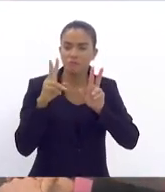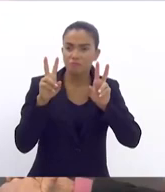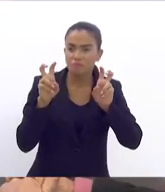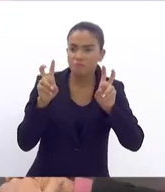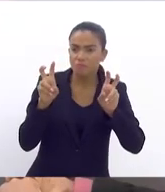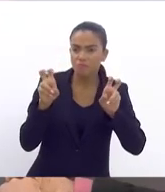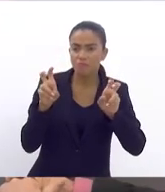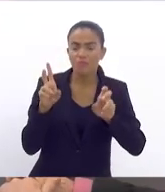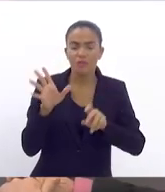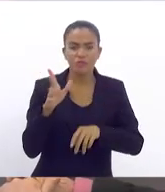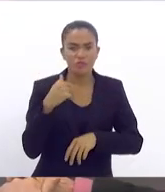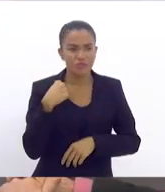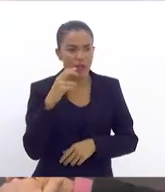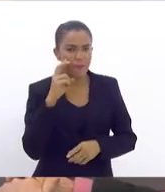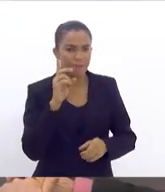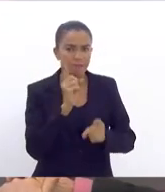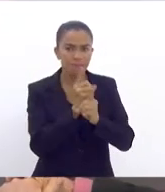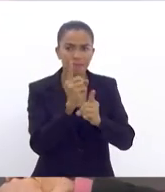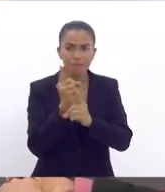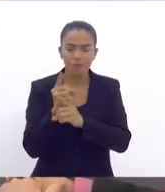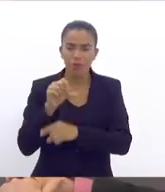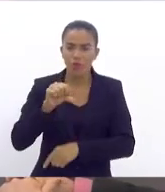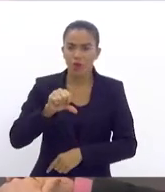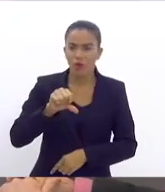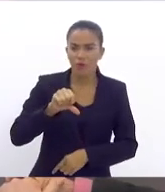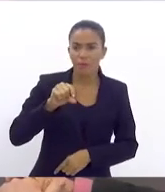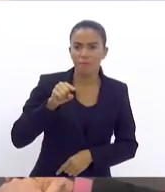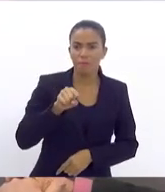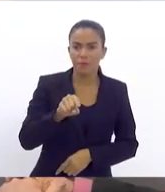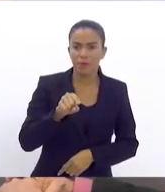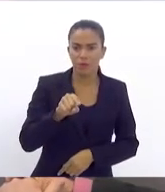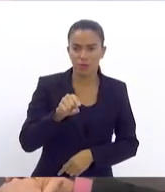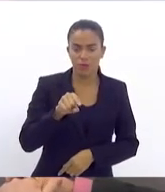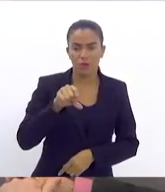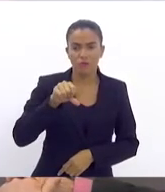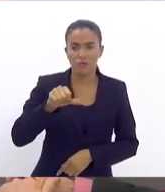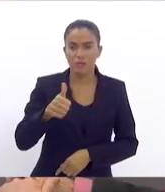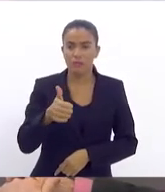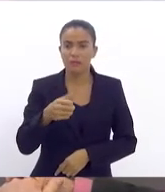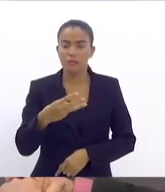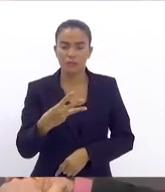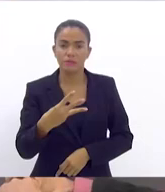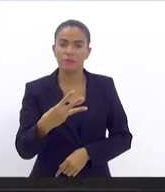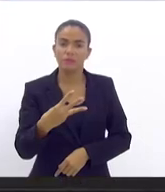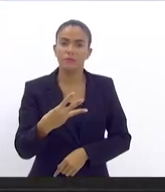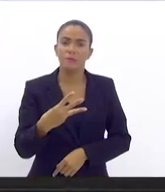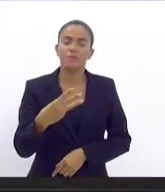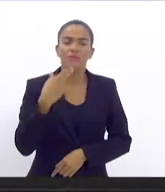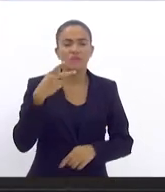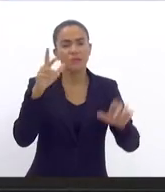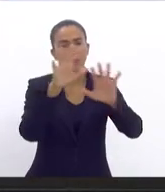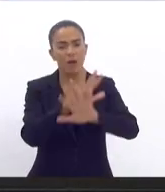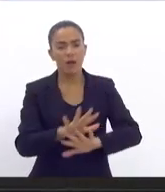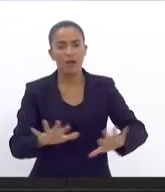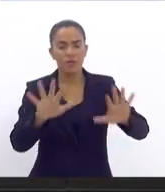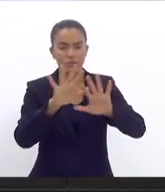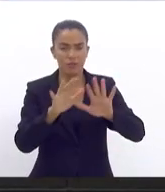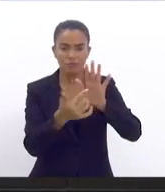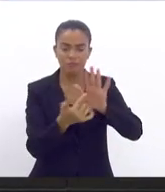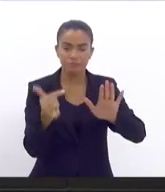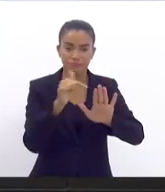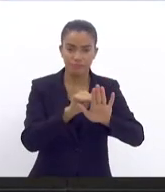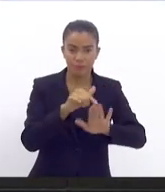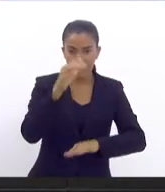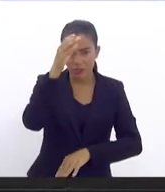deparou com essa lei 9.913, e aí fazer aqui uma alusão aqui aos deputados